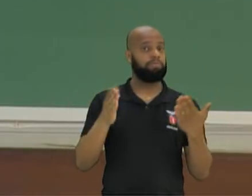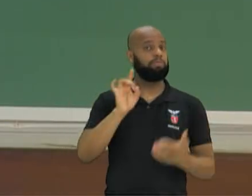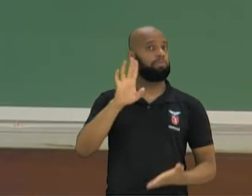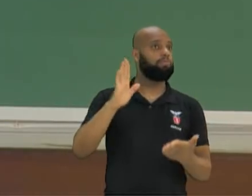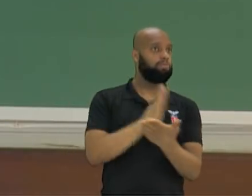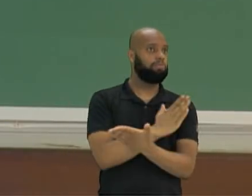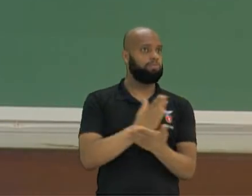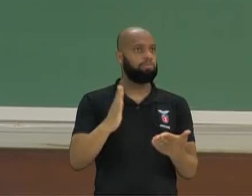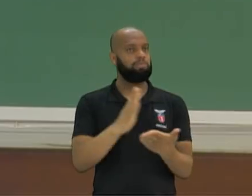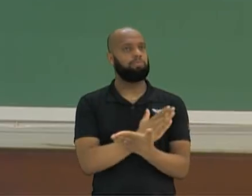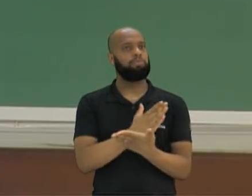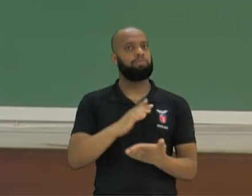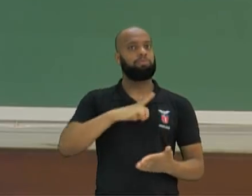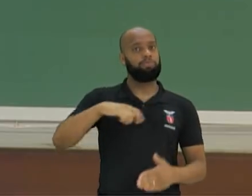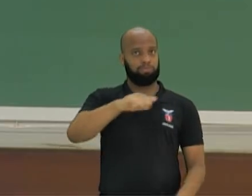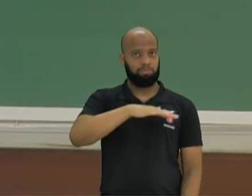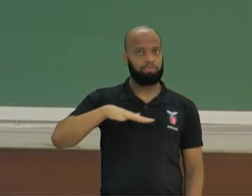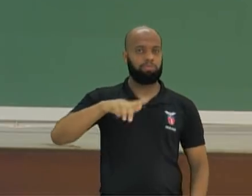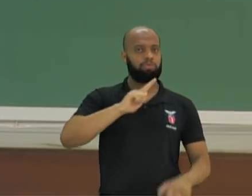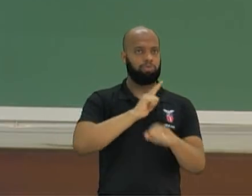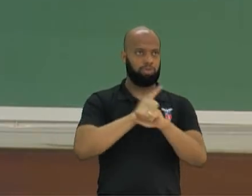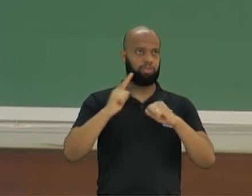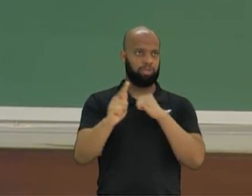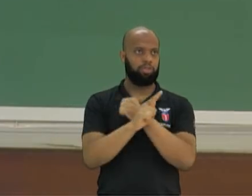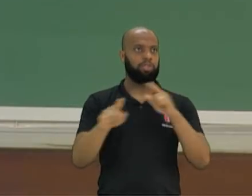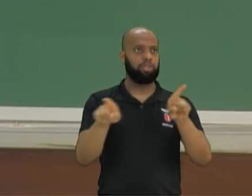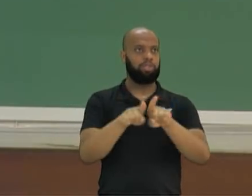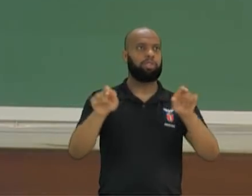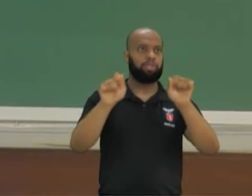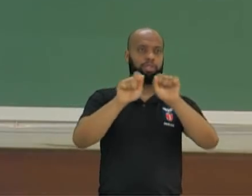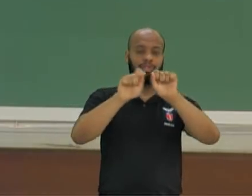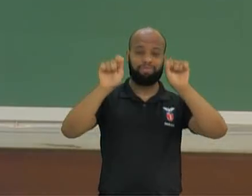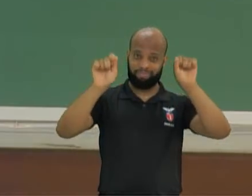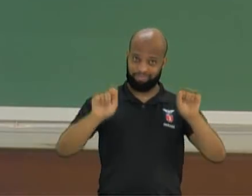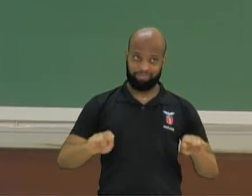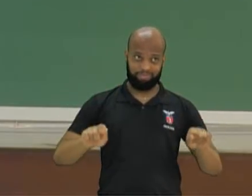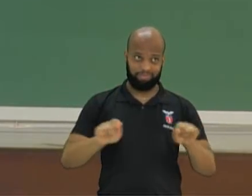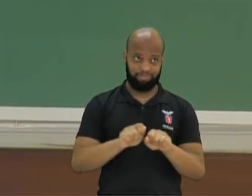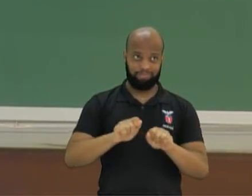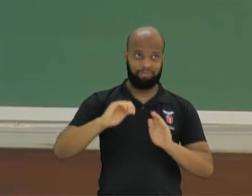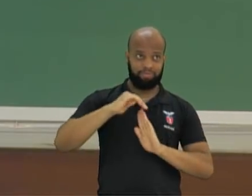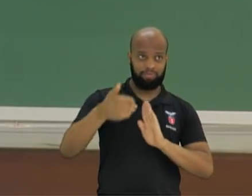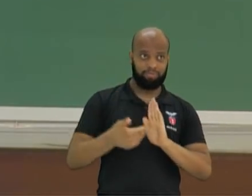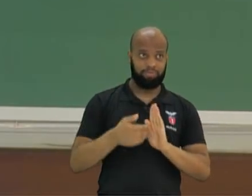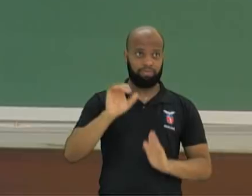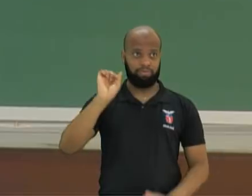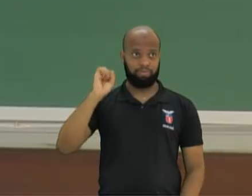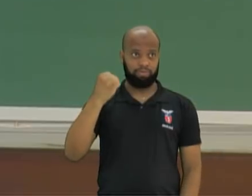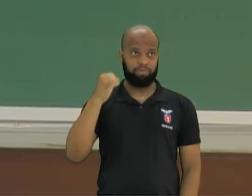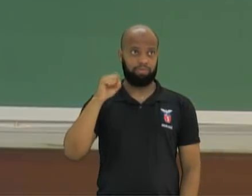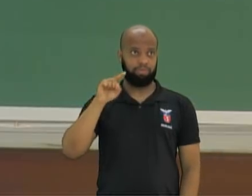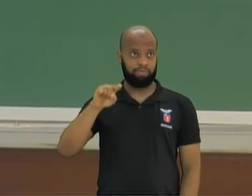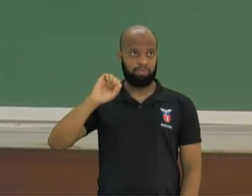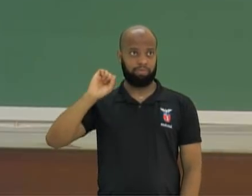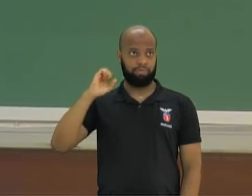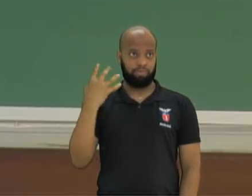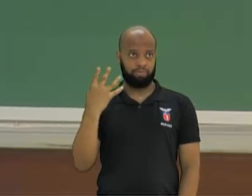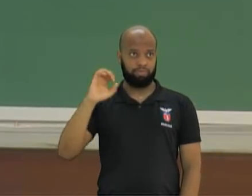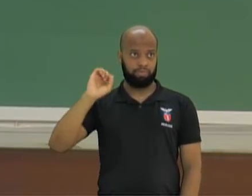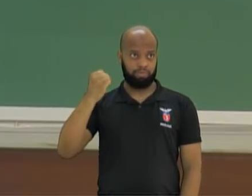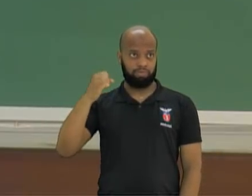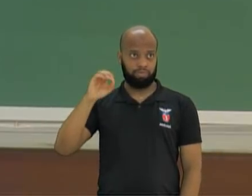né? Os aspectos gerais e geográficos. Tem mais alguns elementos, né, mas trouxe esses aqui para a gente dar uma olhada. A área total,